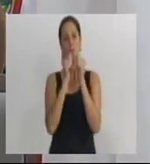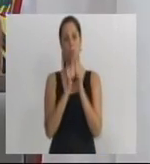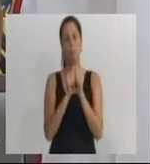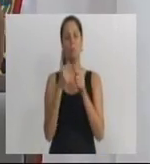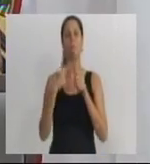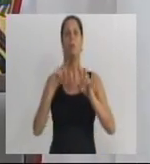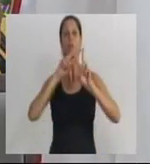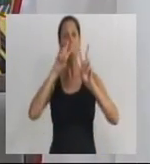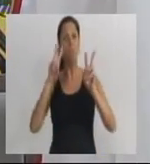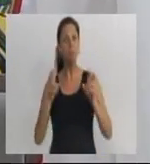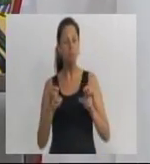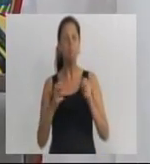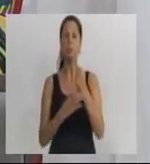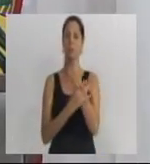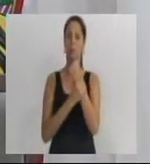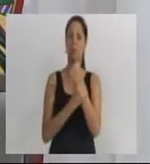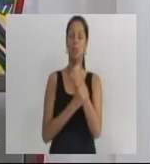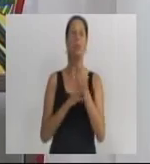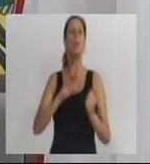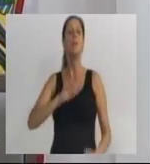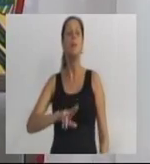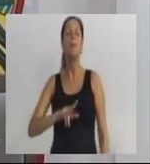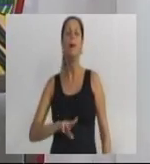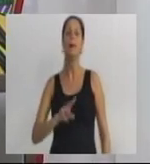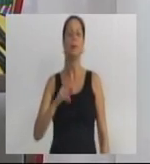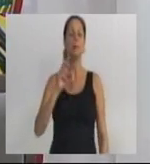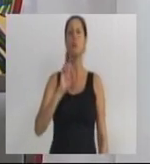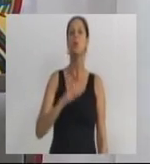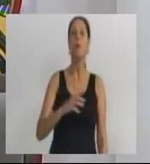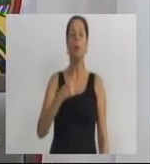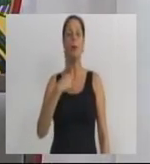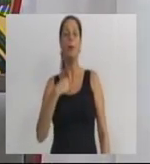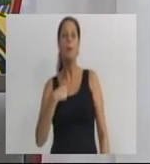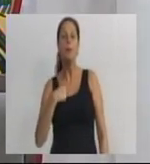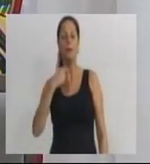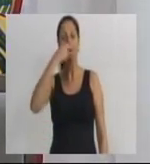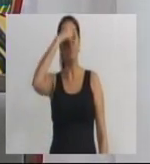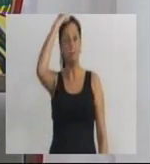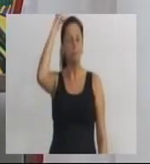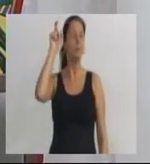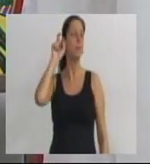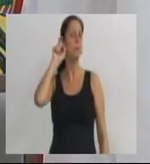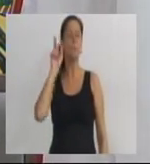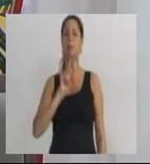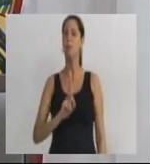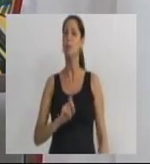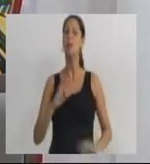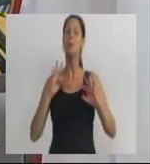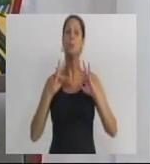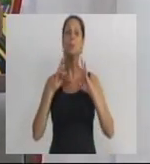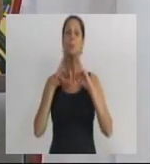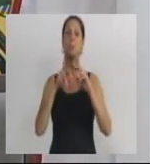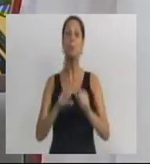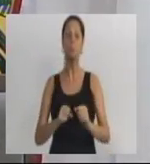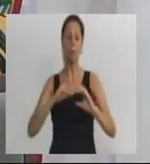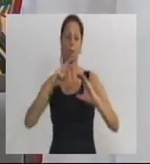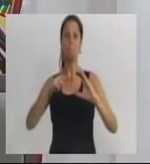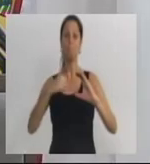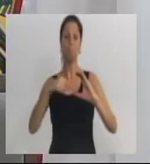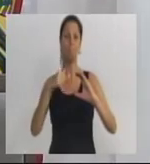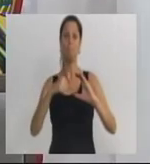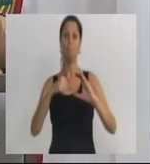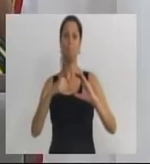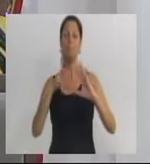só eu, o Jefferson, o Jens, o Adriano, que estivemos lá, que estamos pedindo policiais para o Blumenau, para dizer que essa casa, em coro, todos